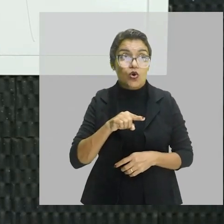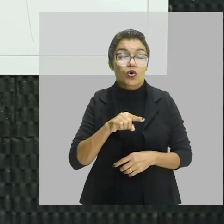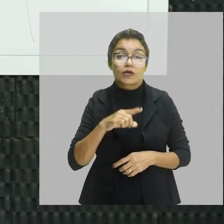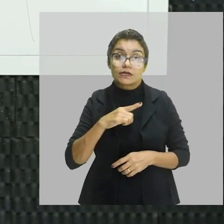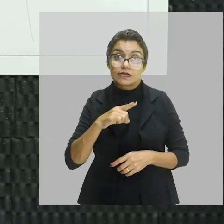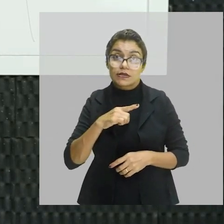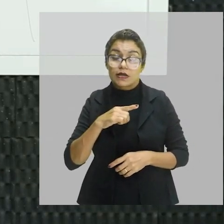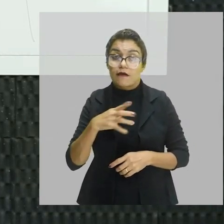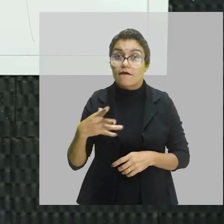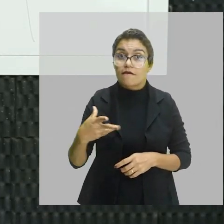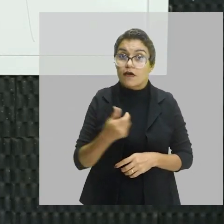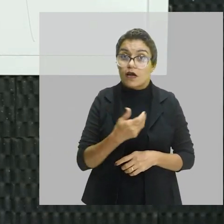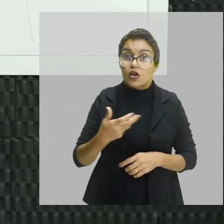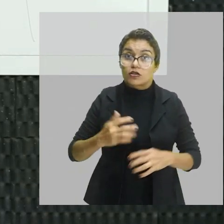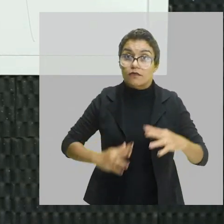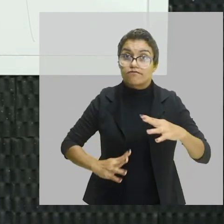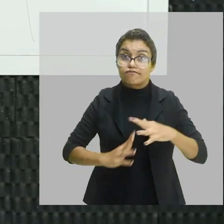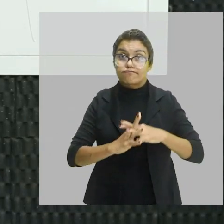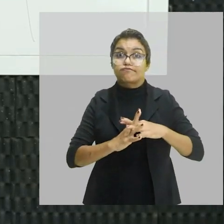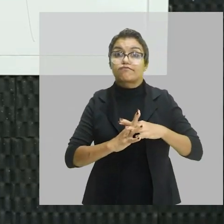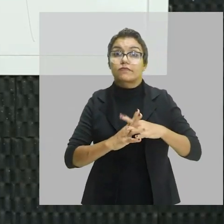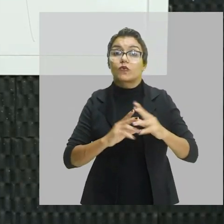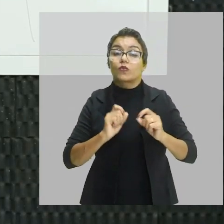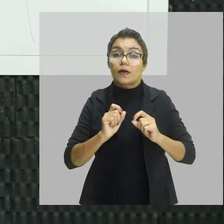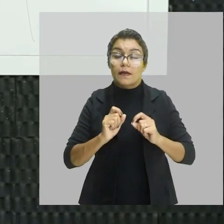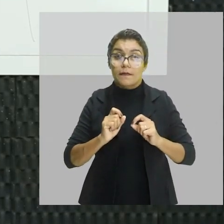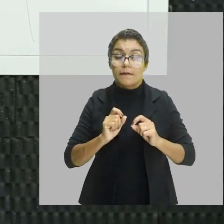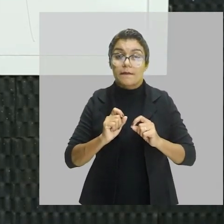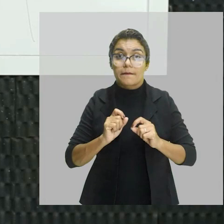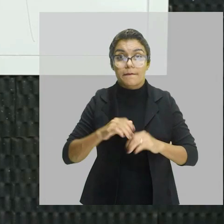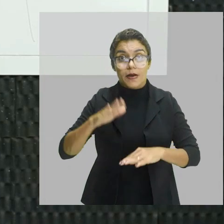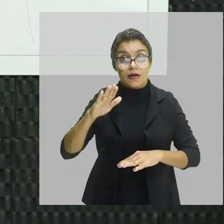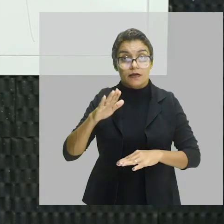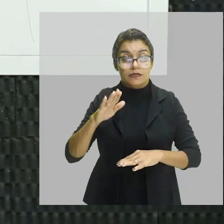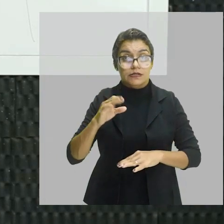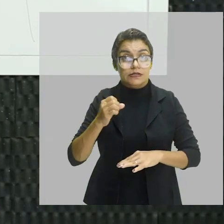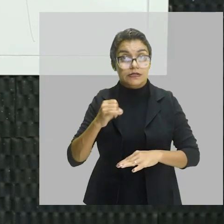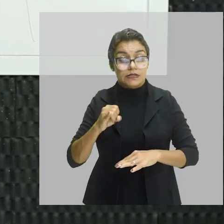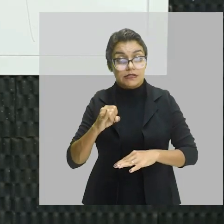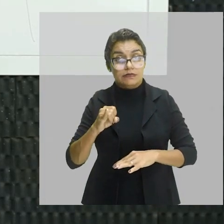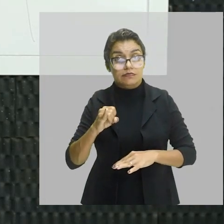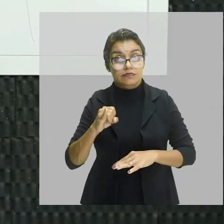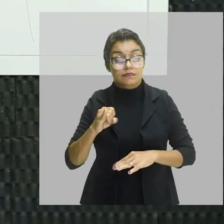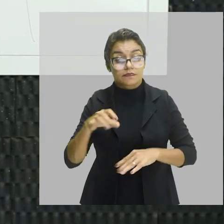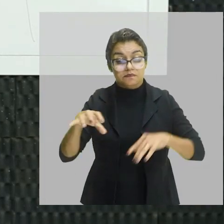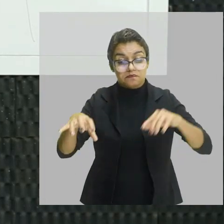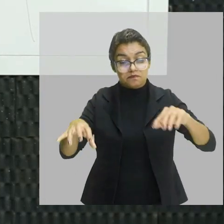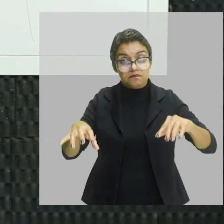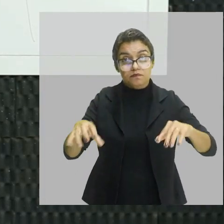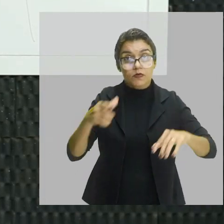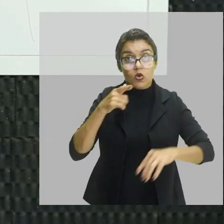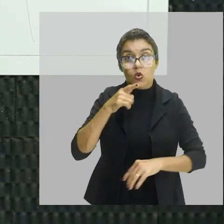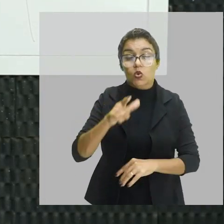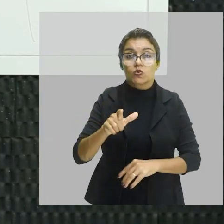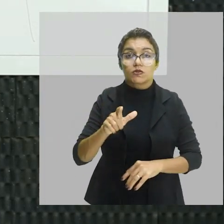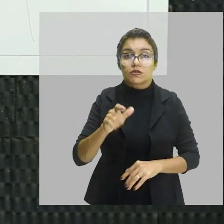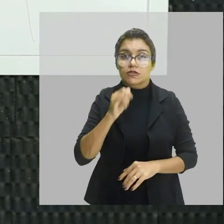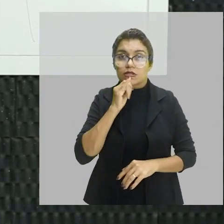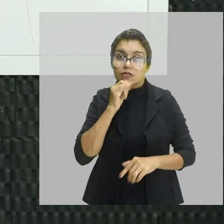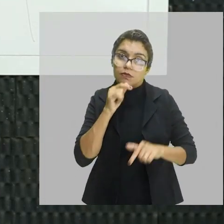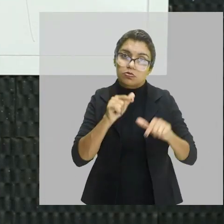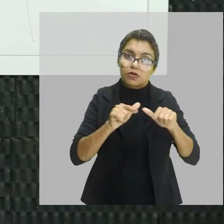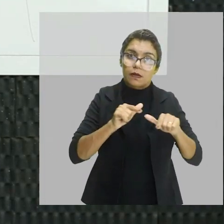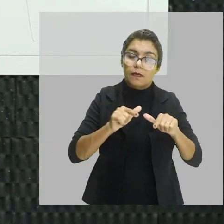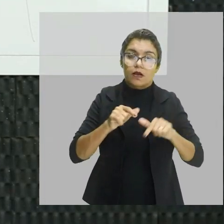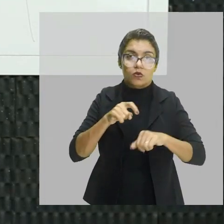uma velocidade máxima, né, maior, mas sim aquele que vai conseguir fazer determinado